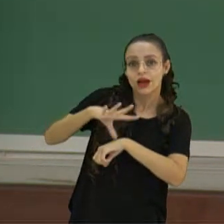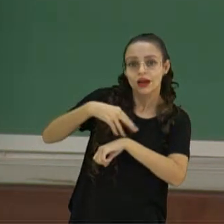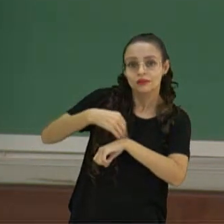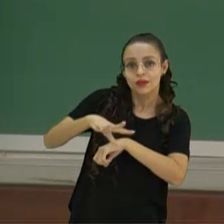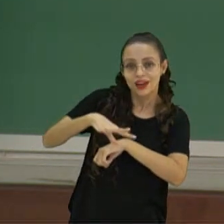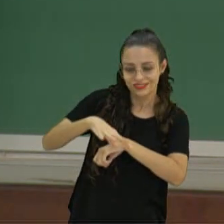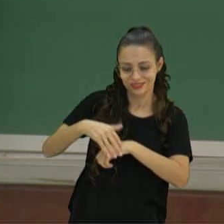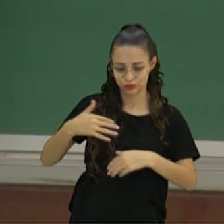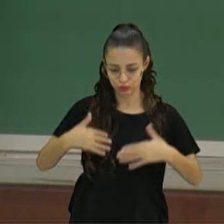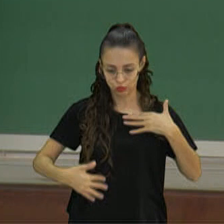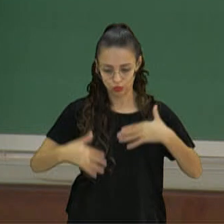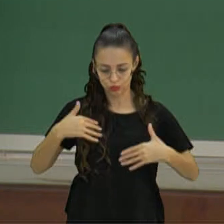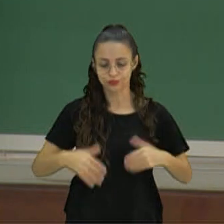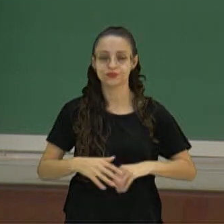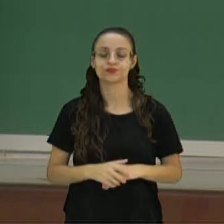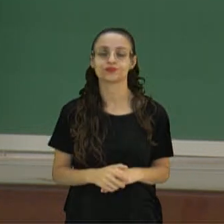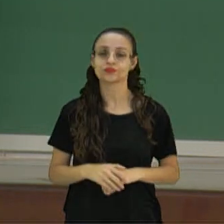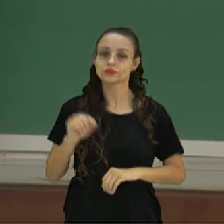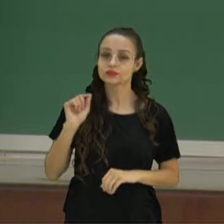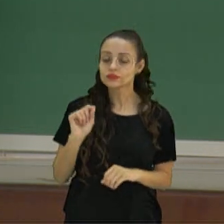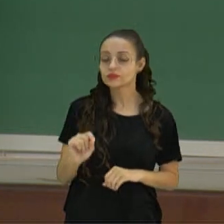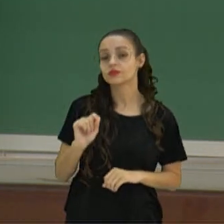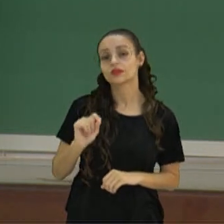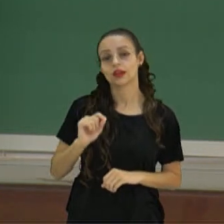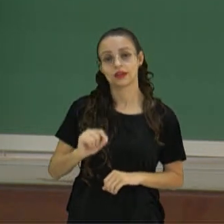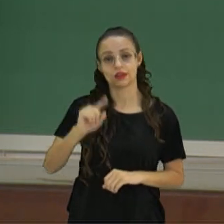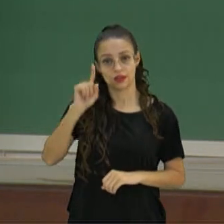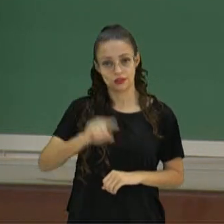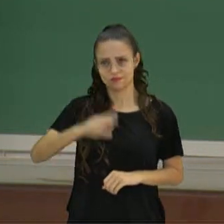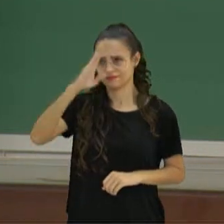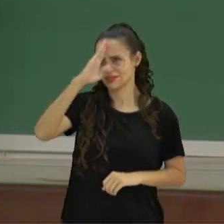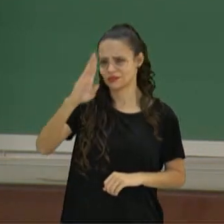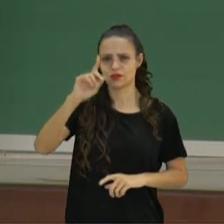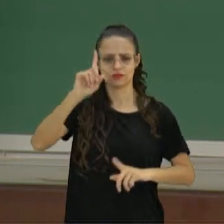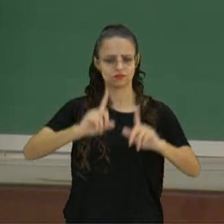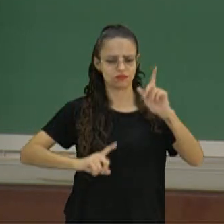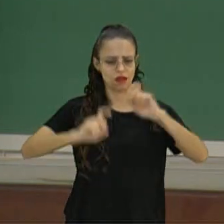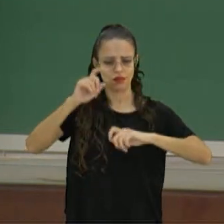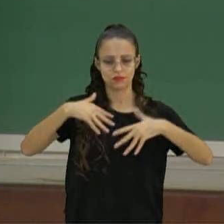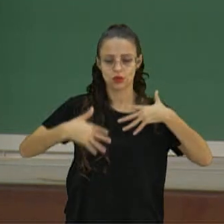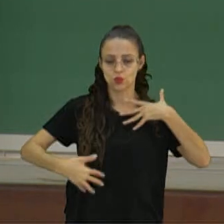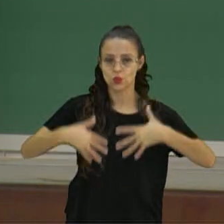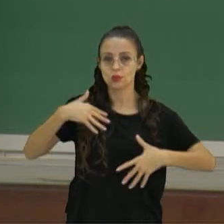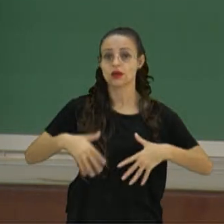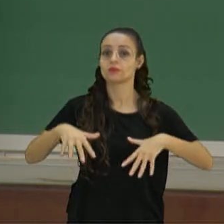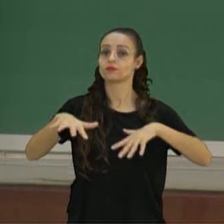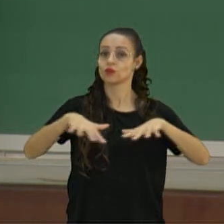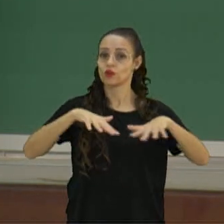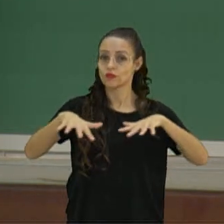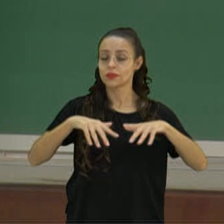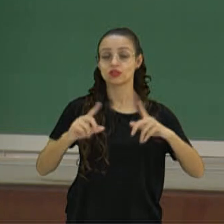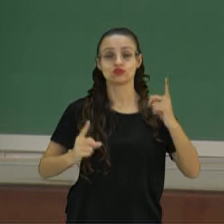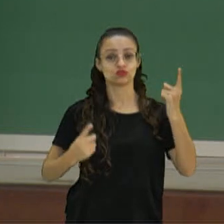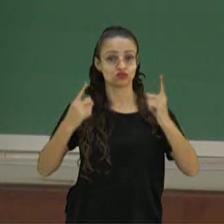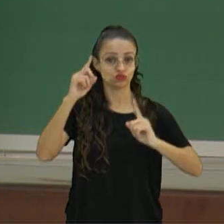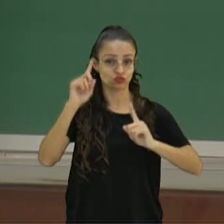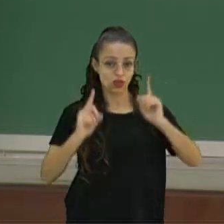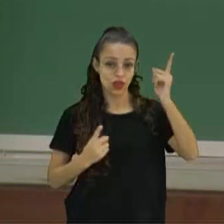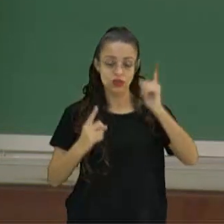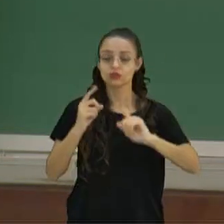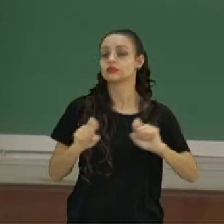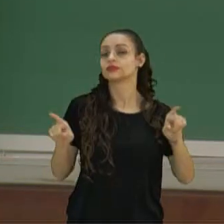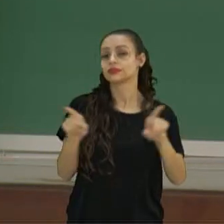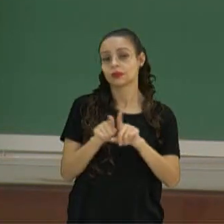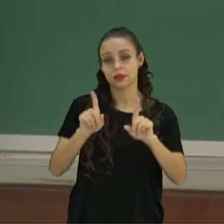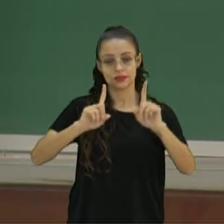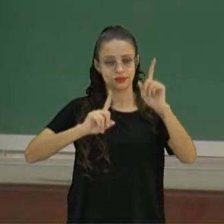do corpo, né? Então aqui a ideia é a expressão corporal em si, né? Então pode ser movimentos, pode ser gestos, assim como a